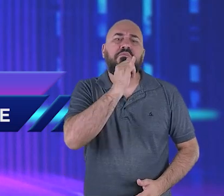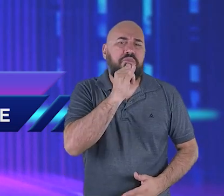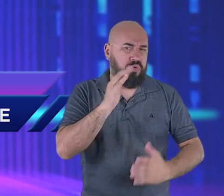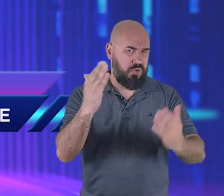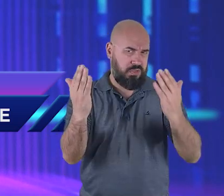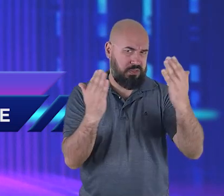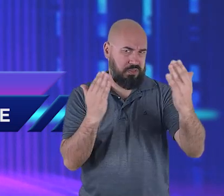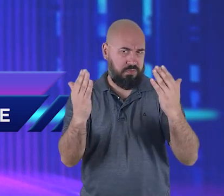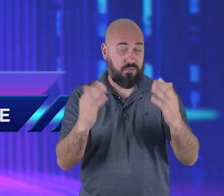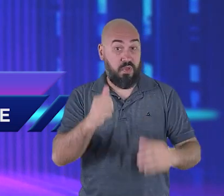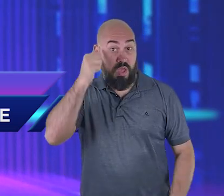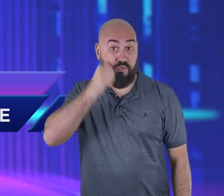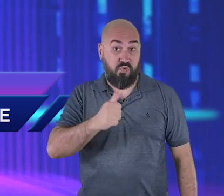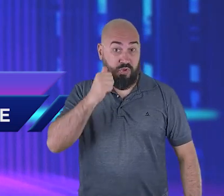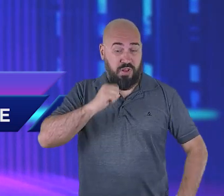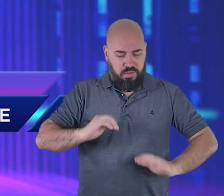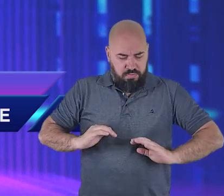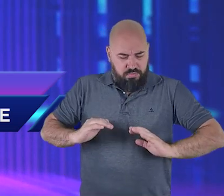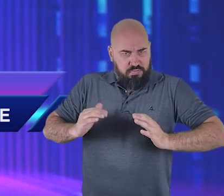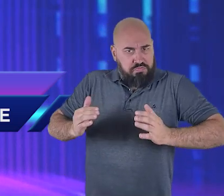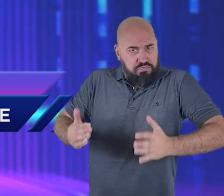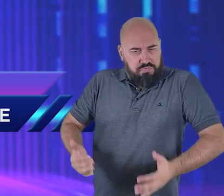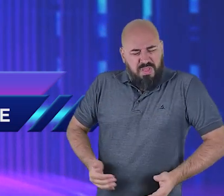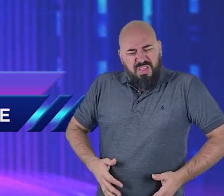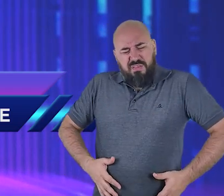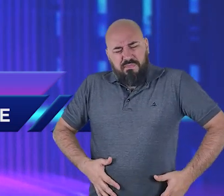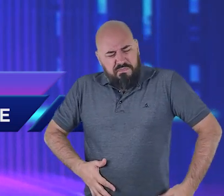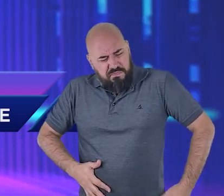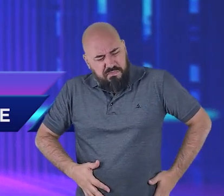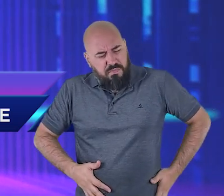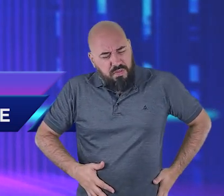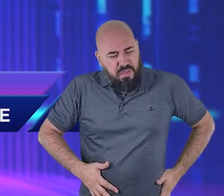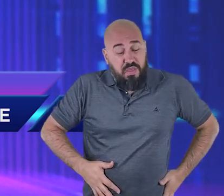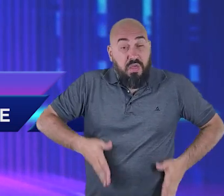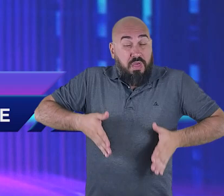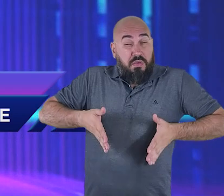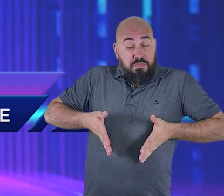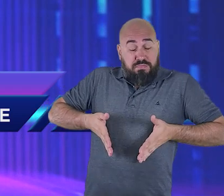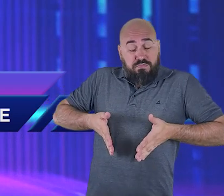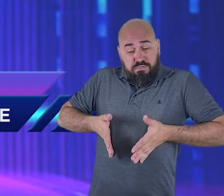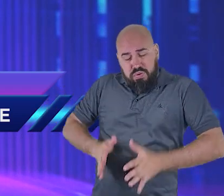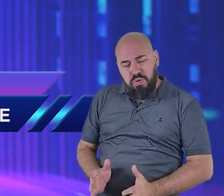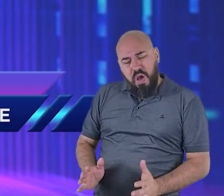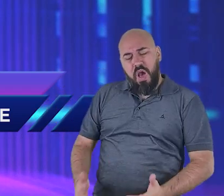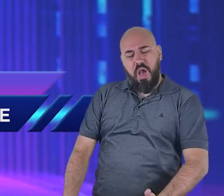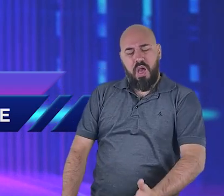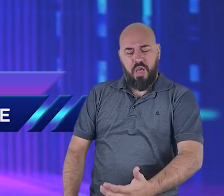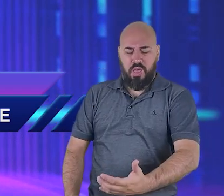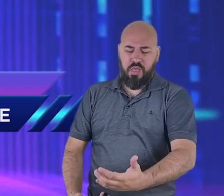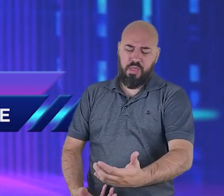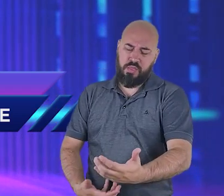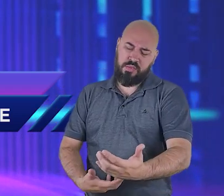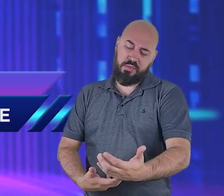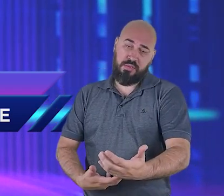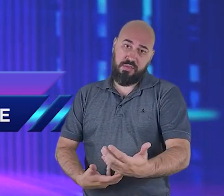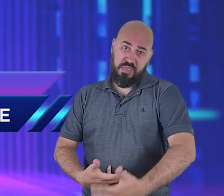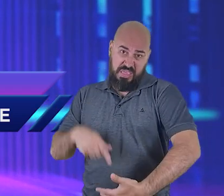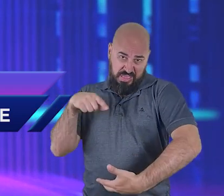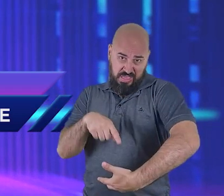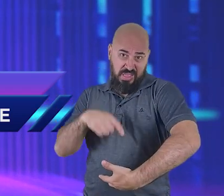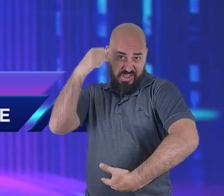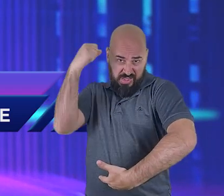está grávida e dá à luz a um bebê, ela dá à luz a um